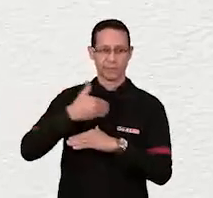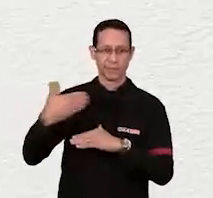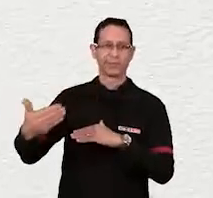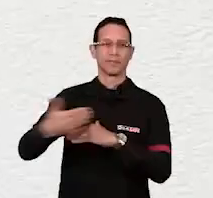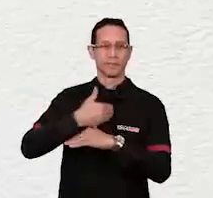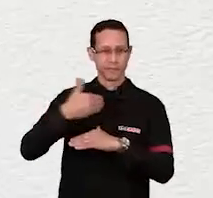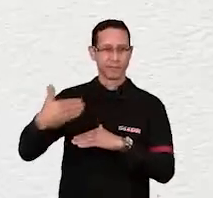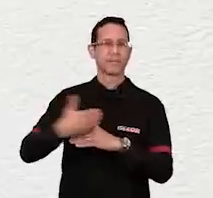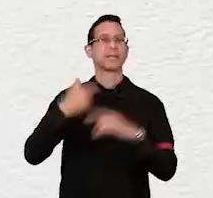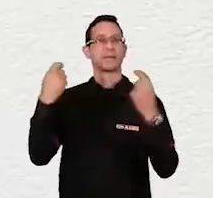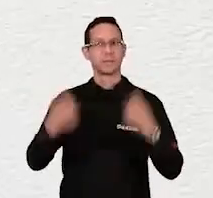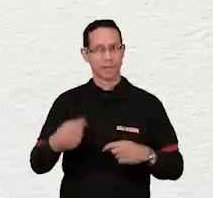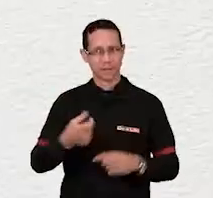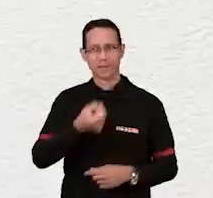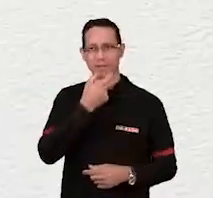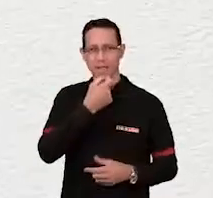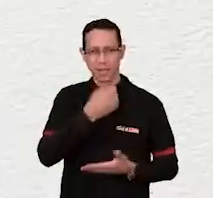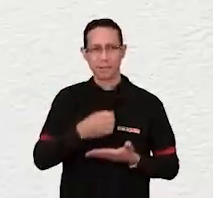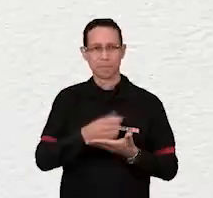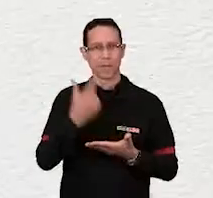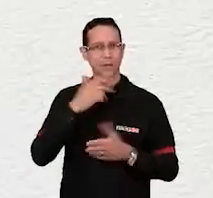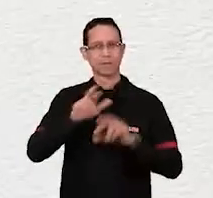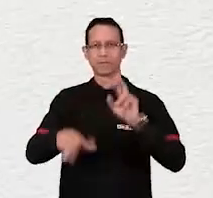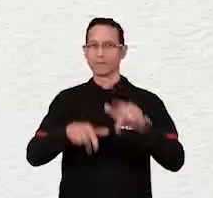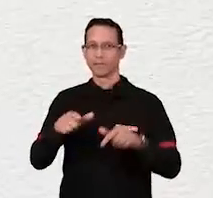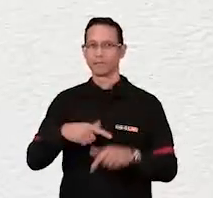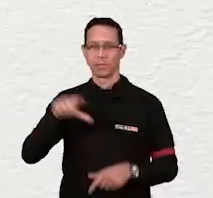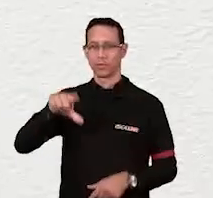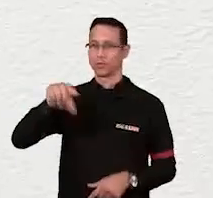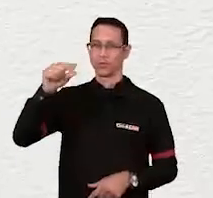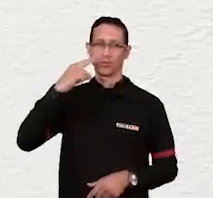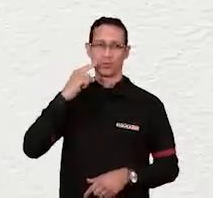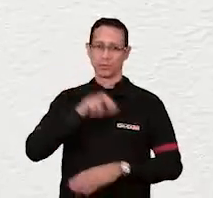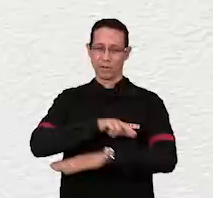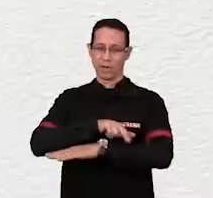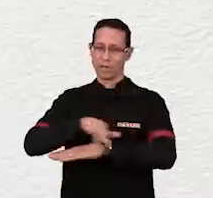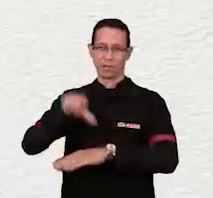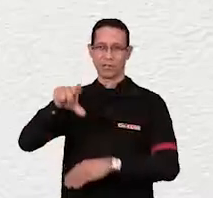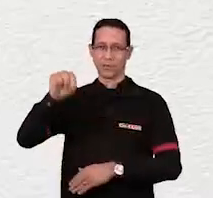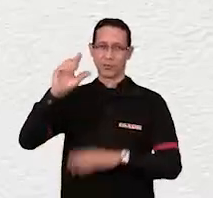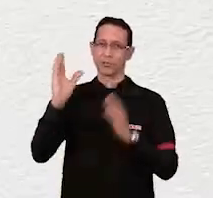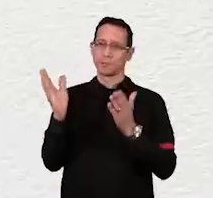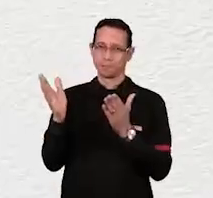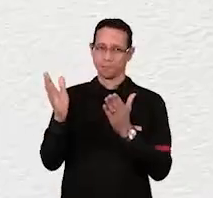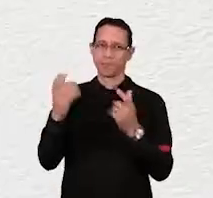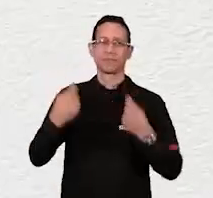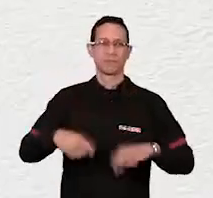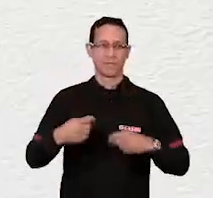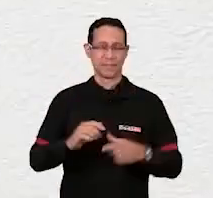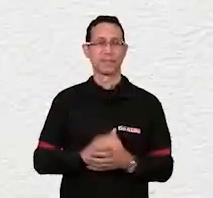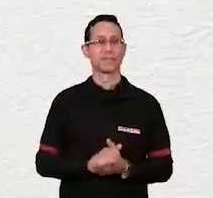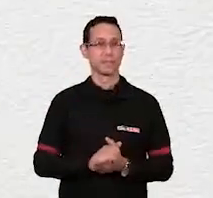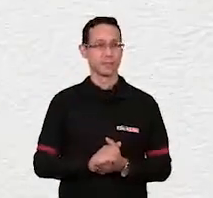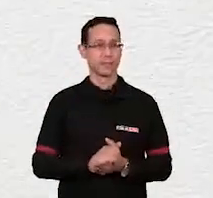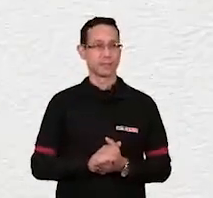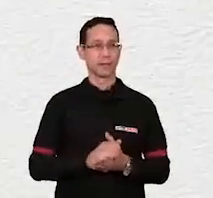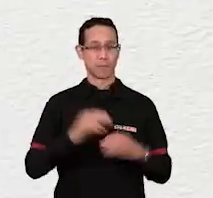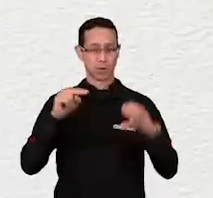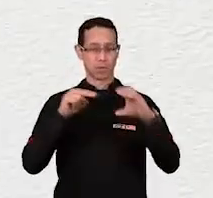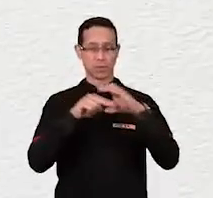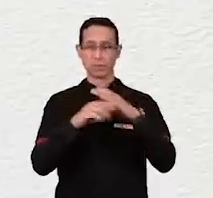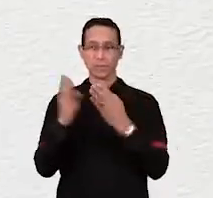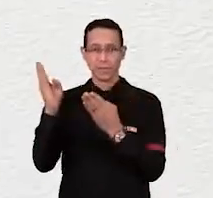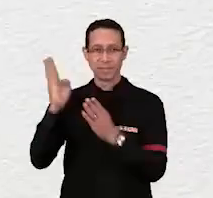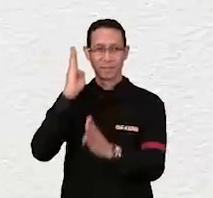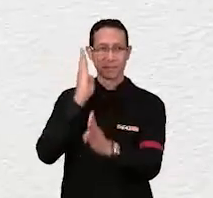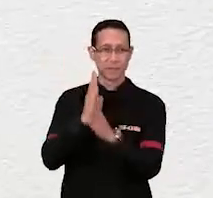precisa estar voltando e estar medicando. E essa foi a escolha dele, porque a escolha é dele, né? Uma imagem dessa de tomografia, eu